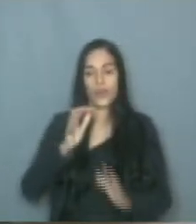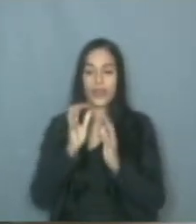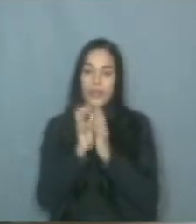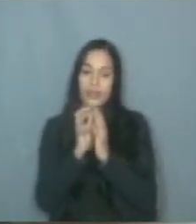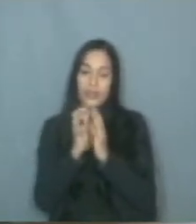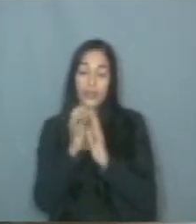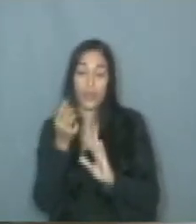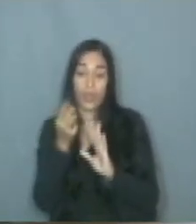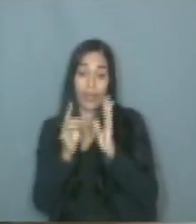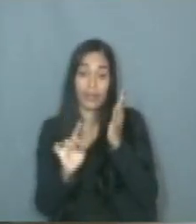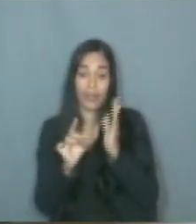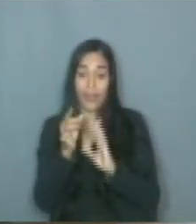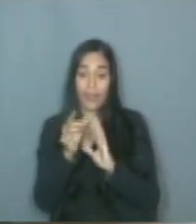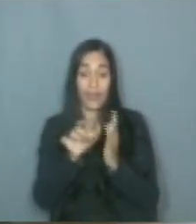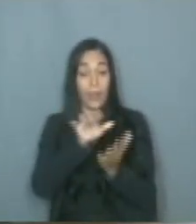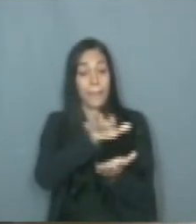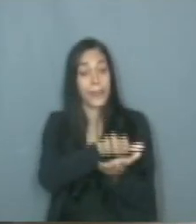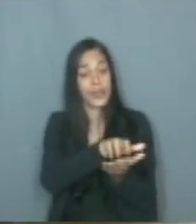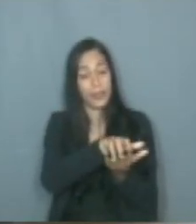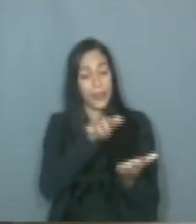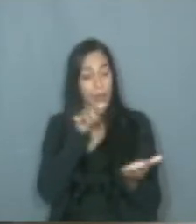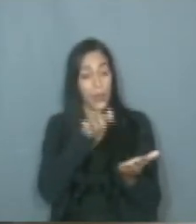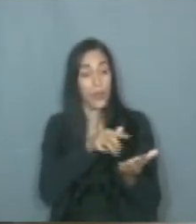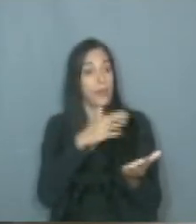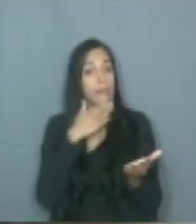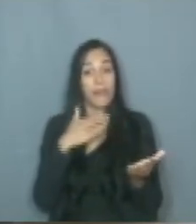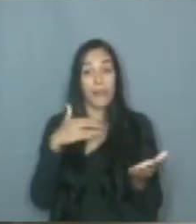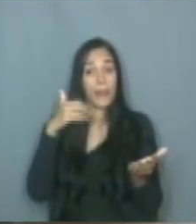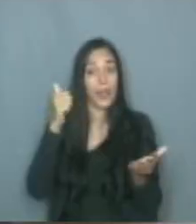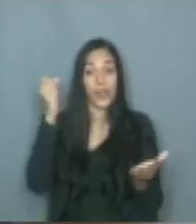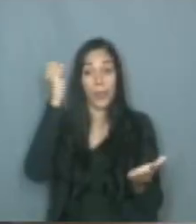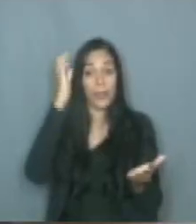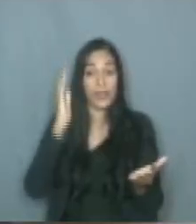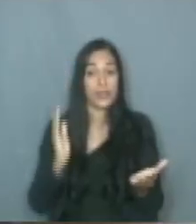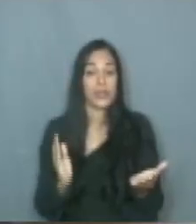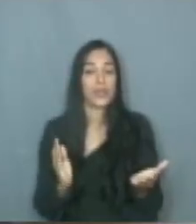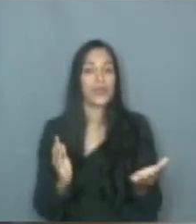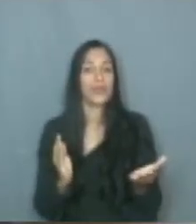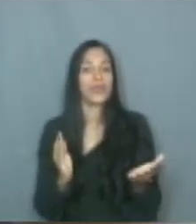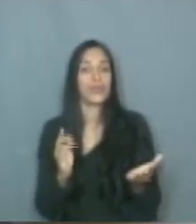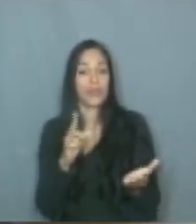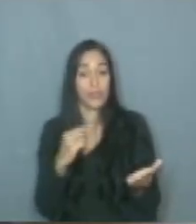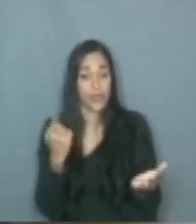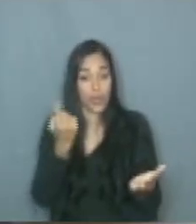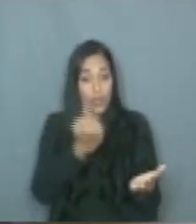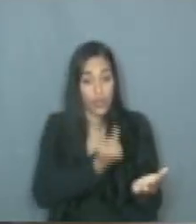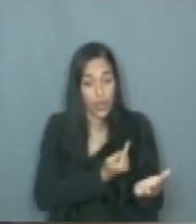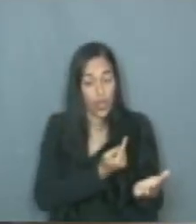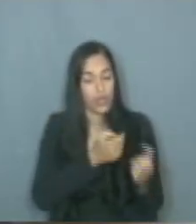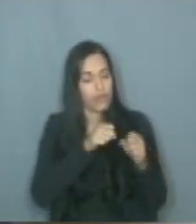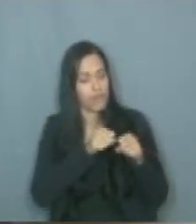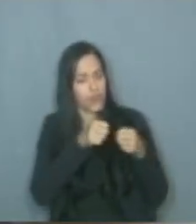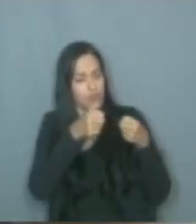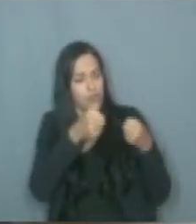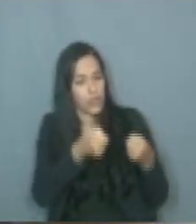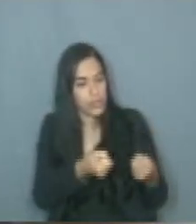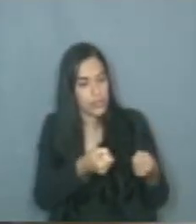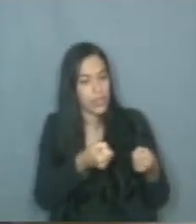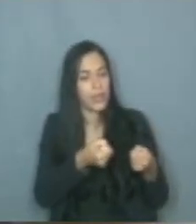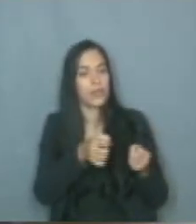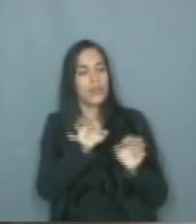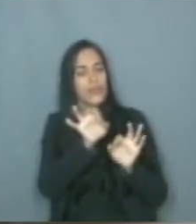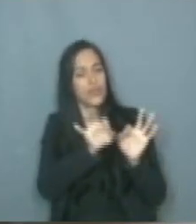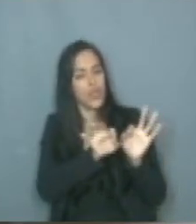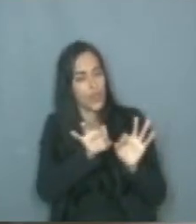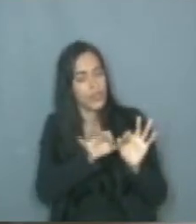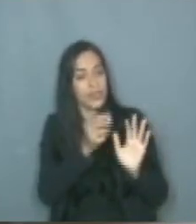de Pernambuco é o melhor do Brasil, e é o melhor do Brasil porque nós nos dedicamos a ele, nós